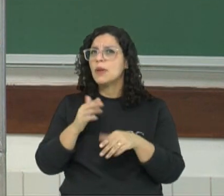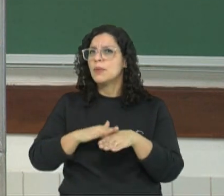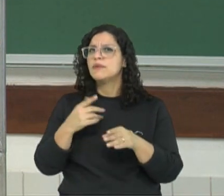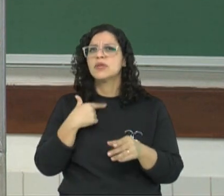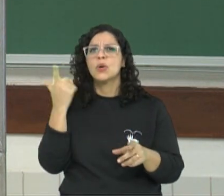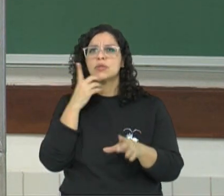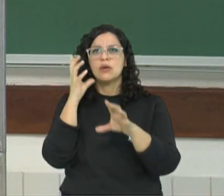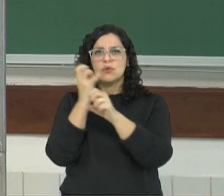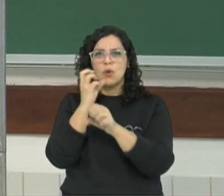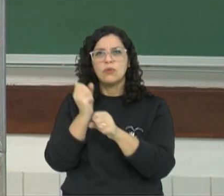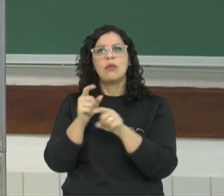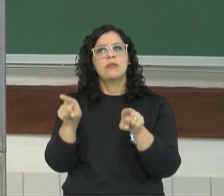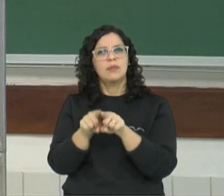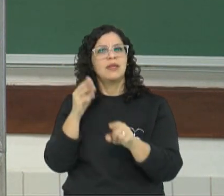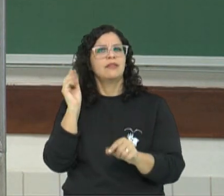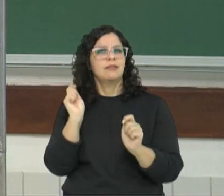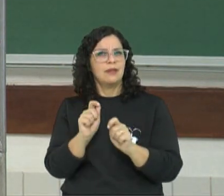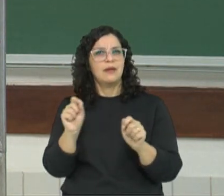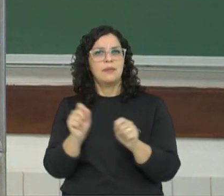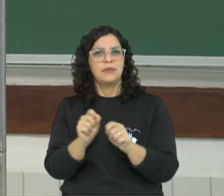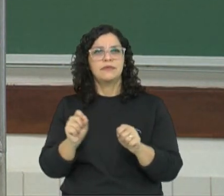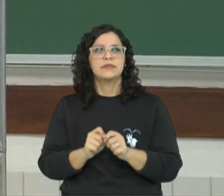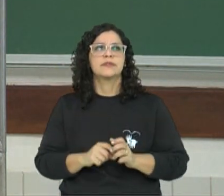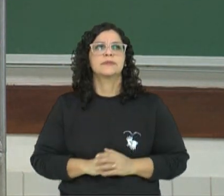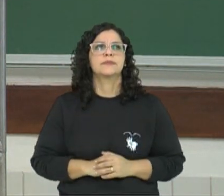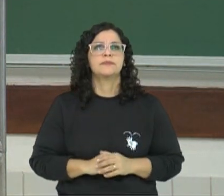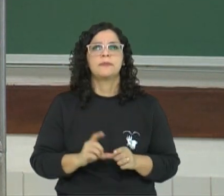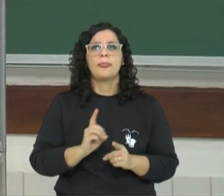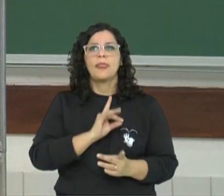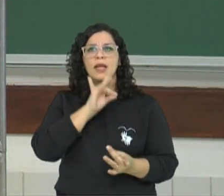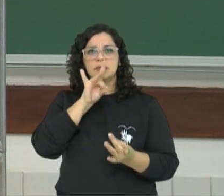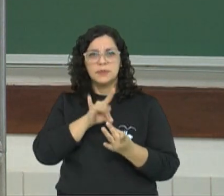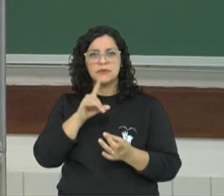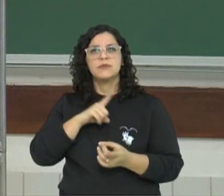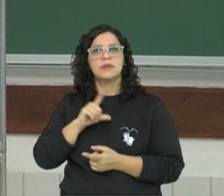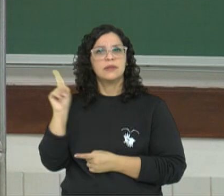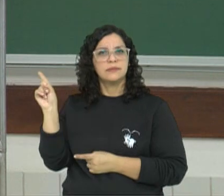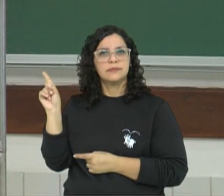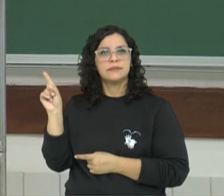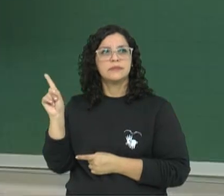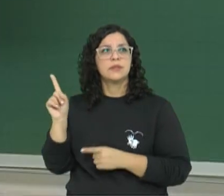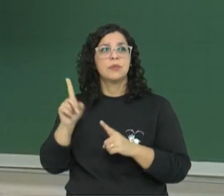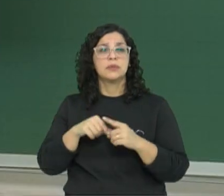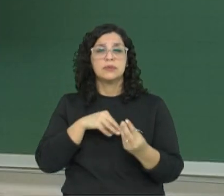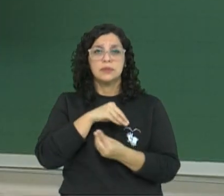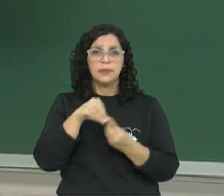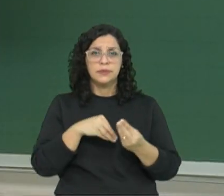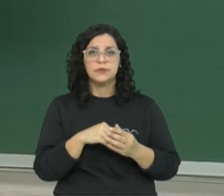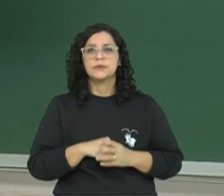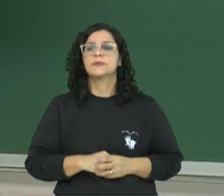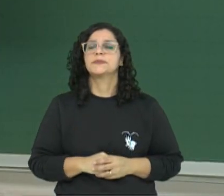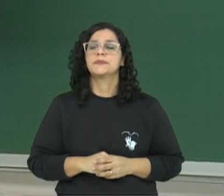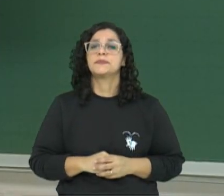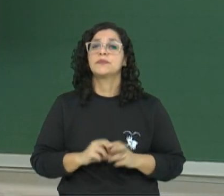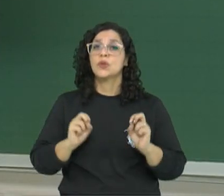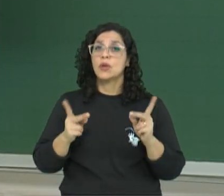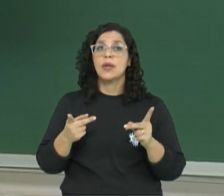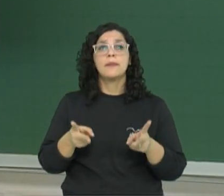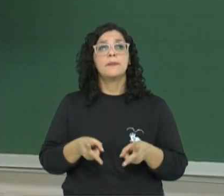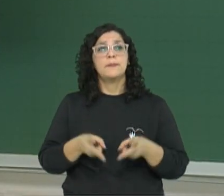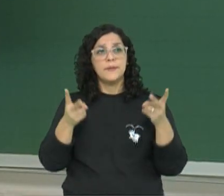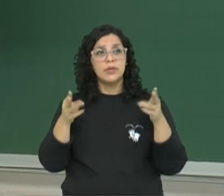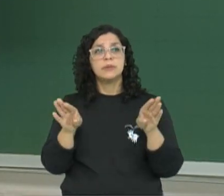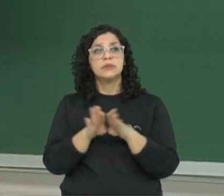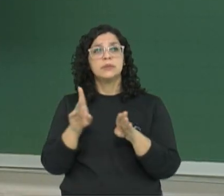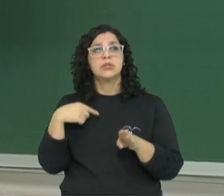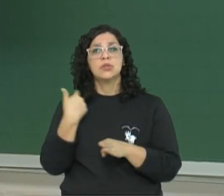também calcular a massa, a densidade específica aqui, certo? Da mistura. Ok? E perceba o seguinte, que